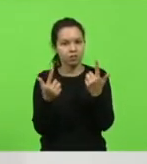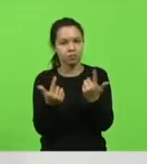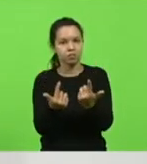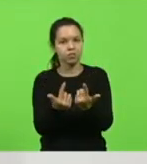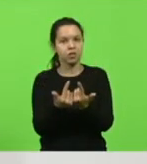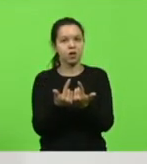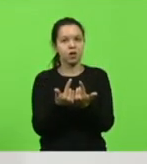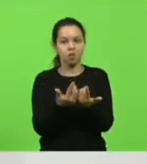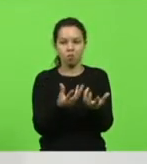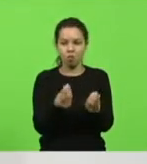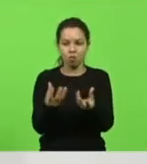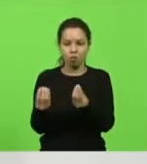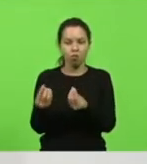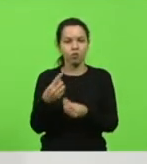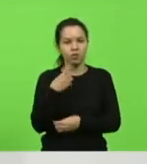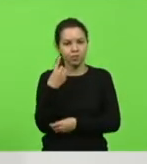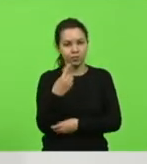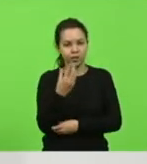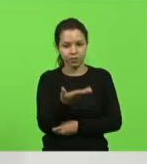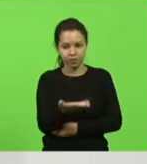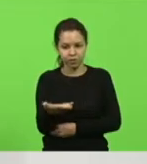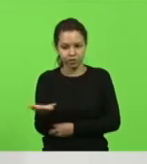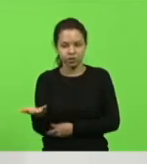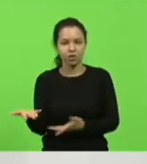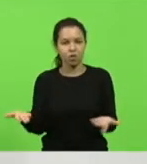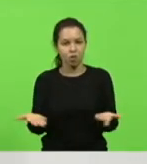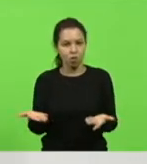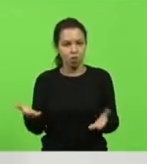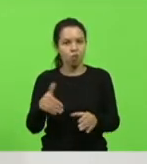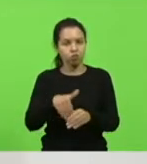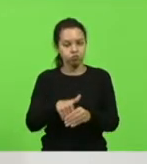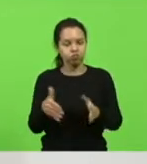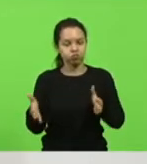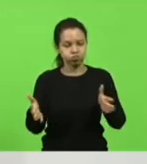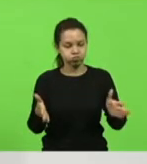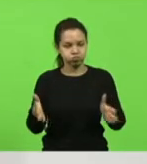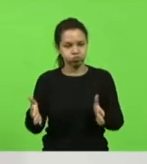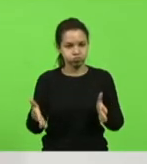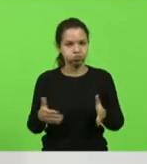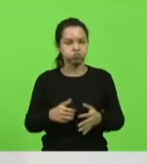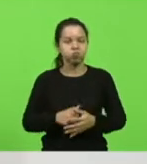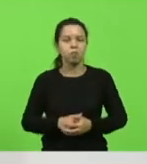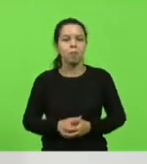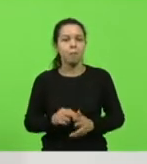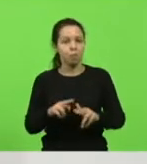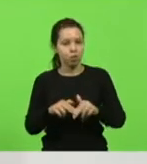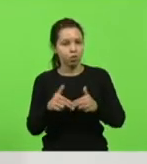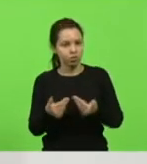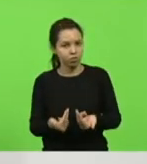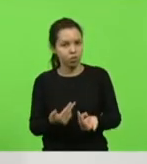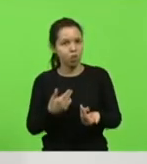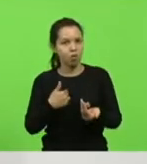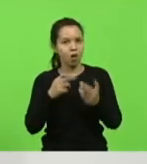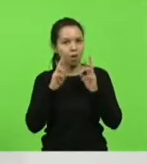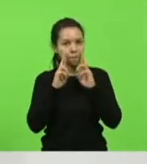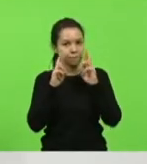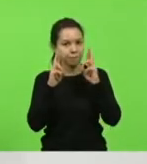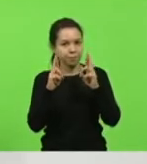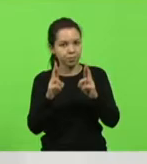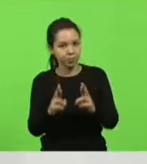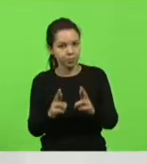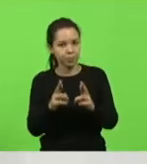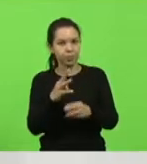dos deputados que compõem a atual legislatura por isso o meu respeito por isso a minha